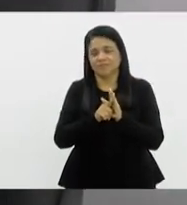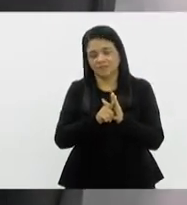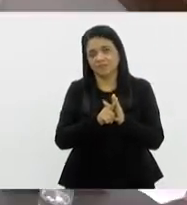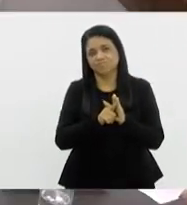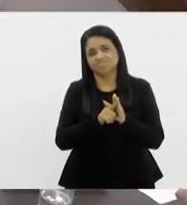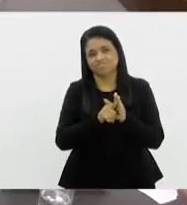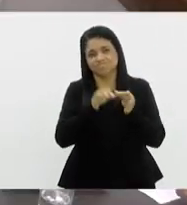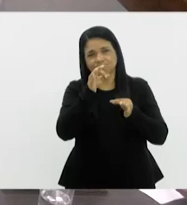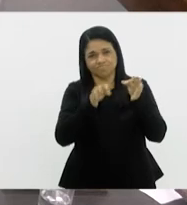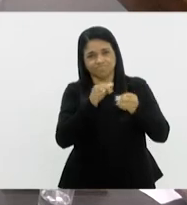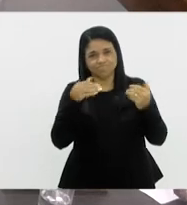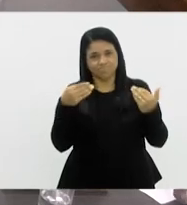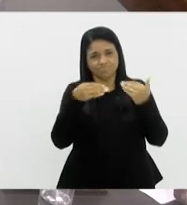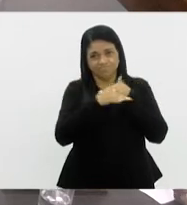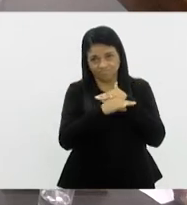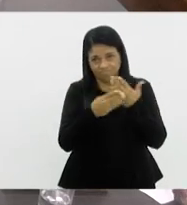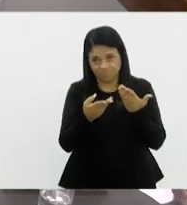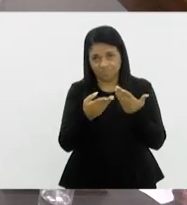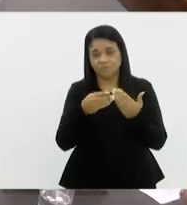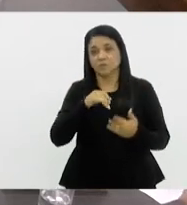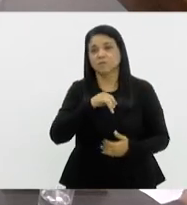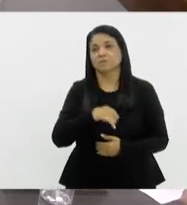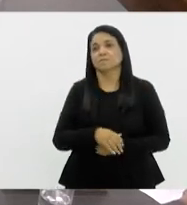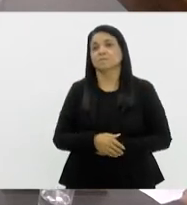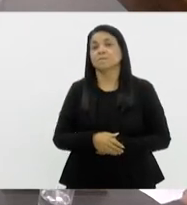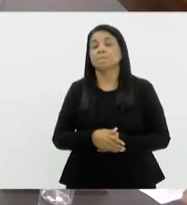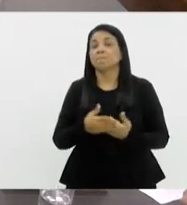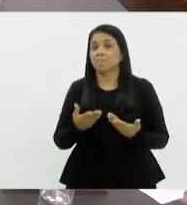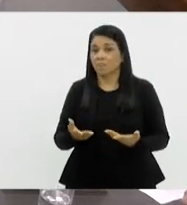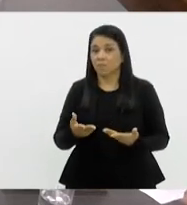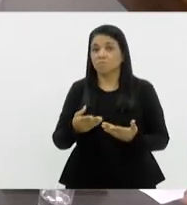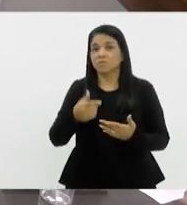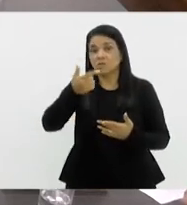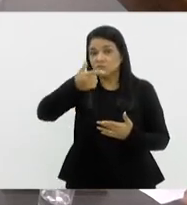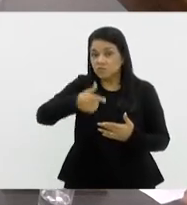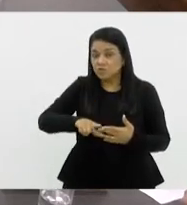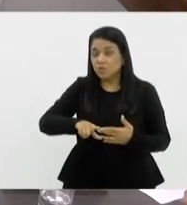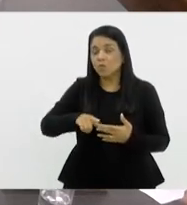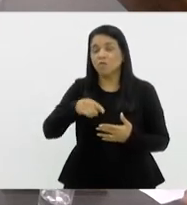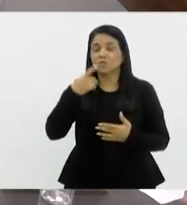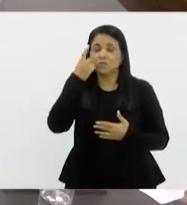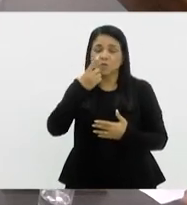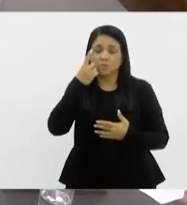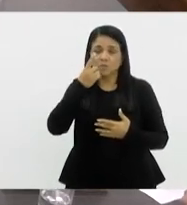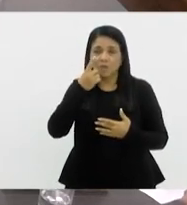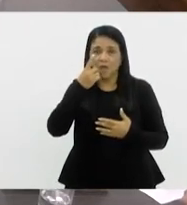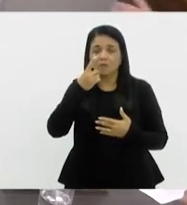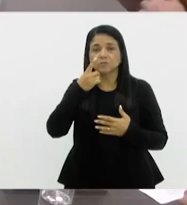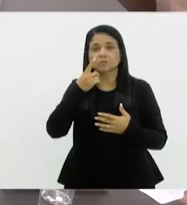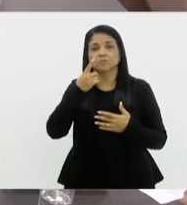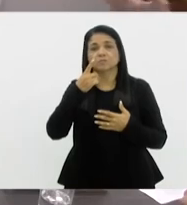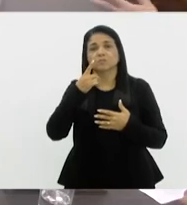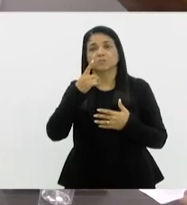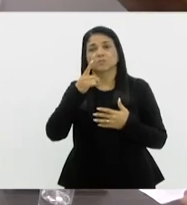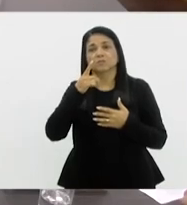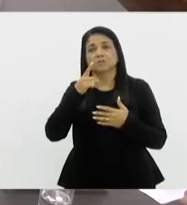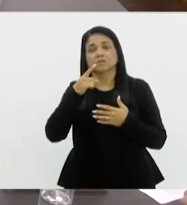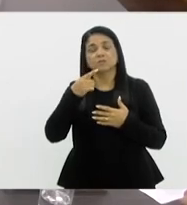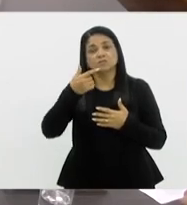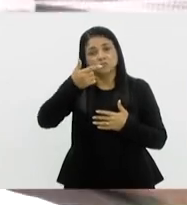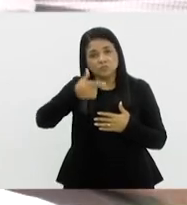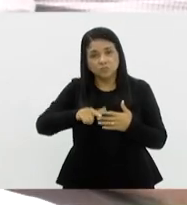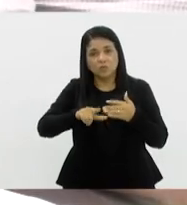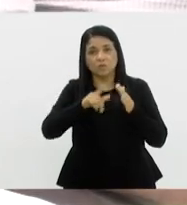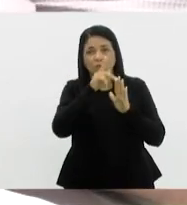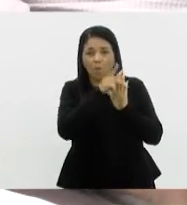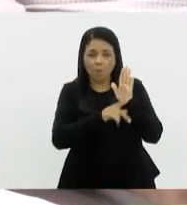Injuricidade. Perfeito. Presidente, ele sugere ao autor de reapresentar, de entender o sentido do projeto, dele reapresentar com uma